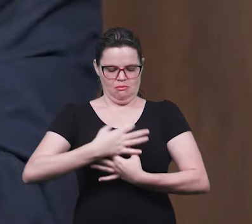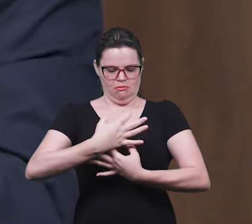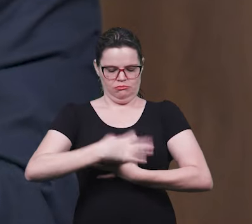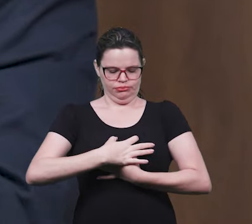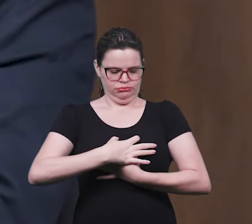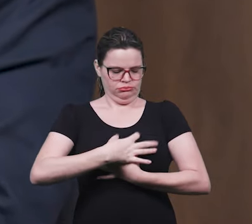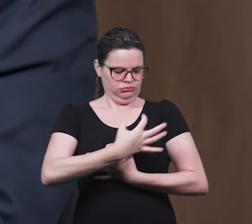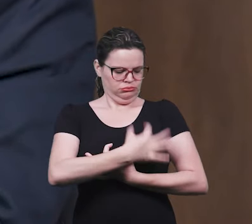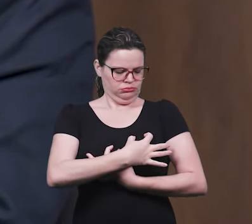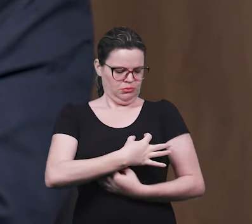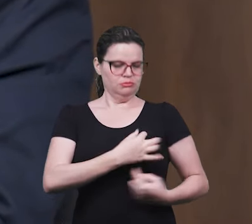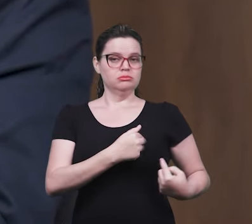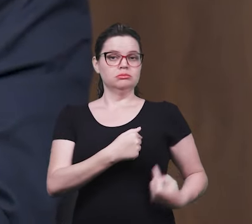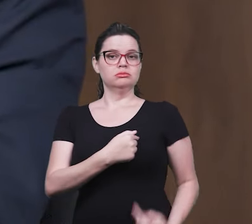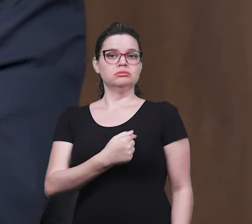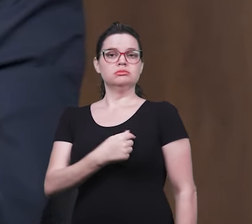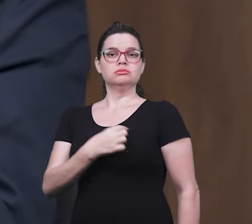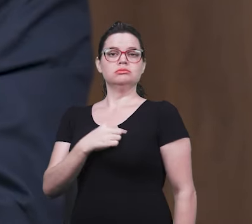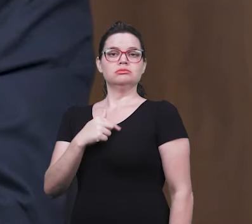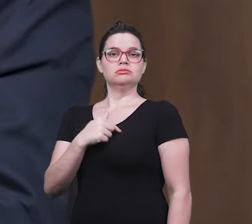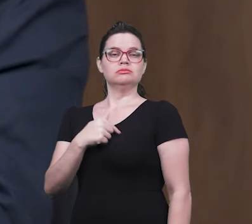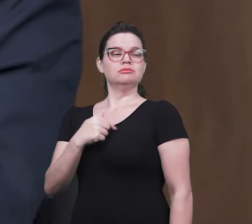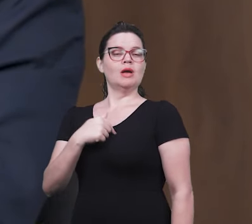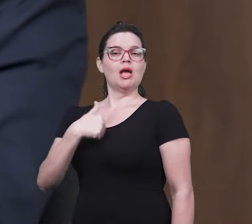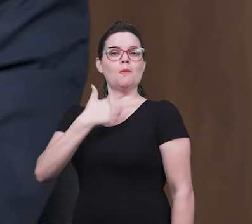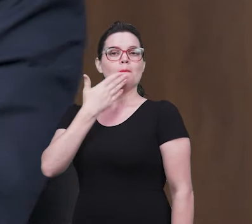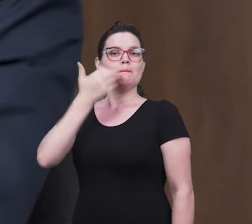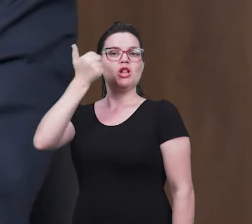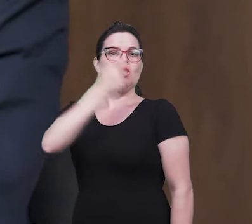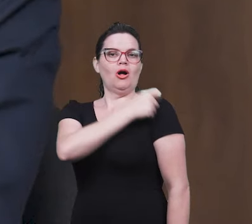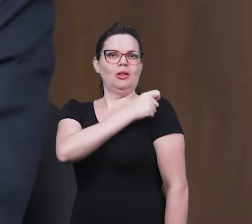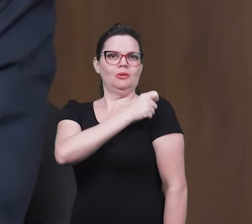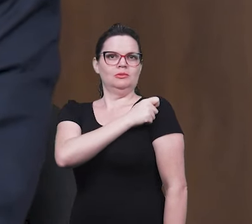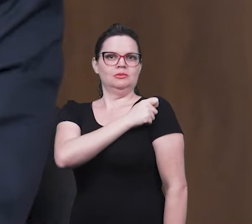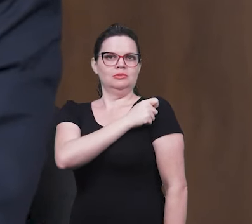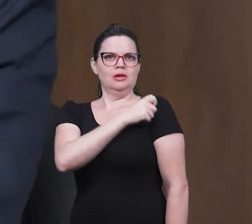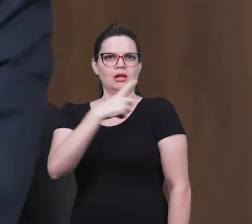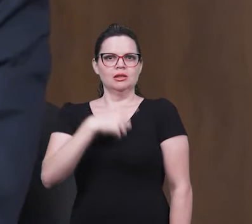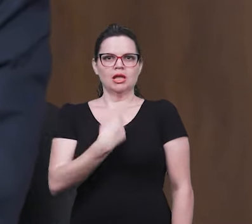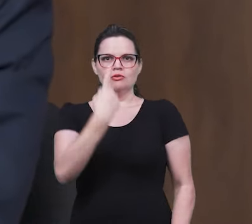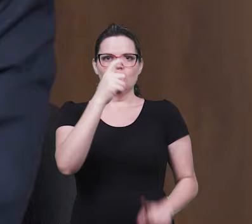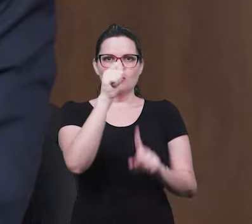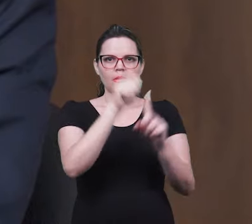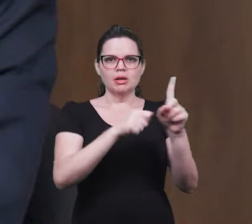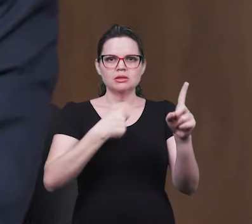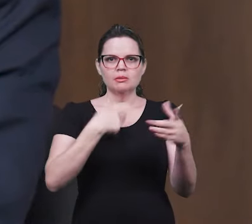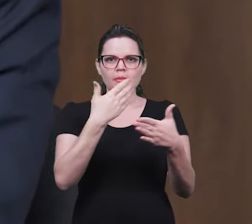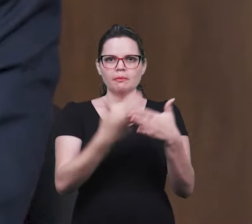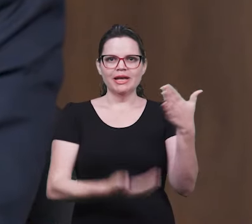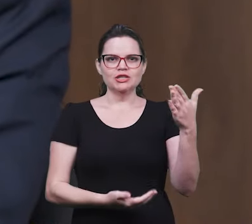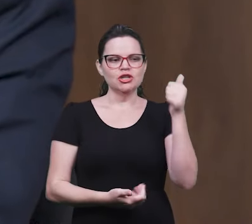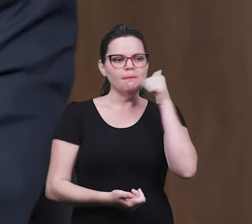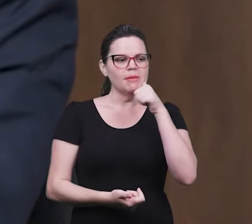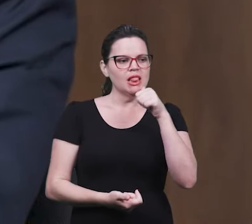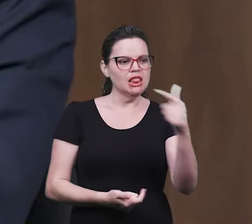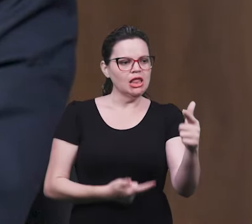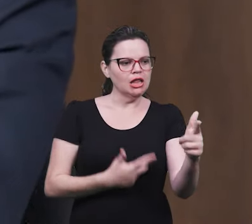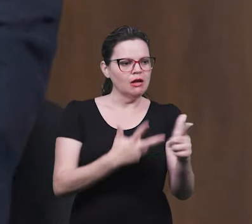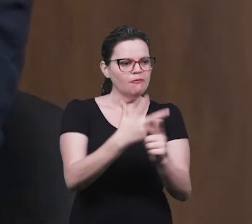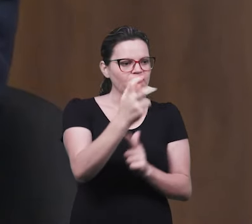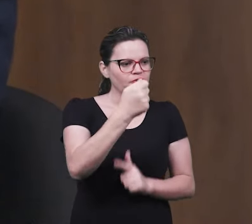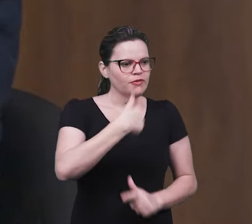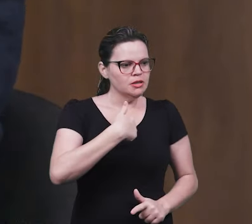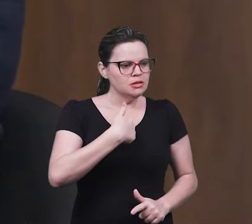uma medalha que identificava. Eu tinha que ter toda a medalha. Num mês eu perdi a medalha para uma menina. E